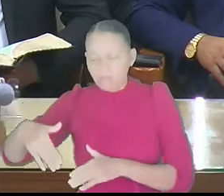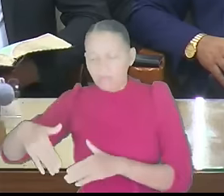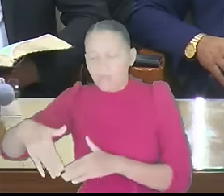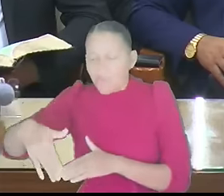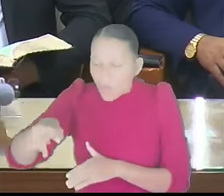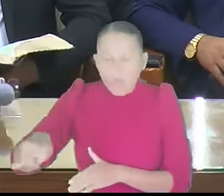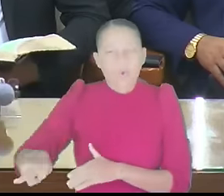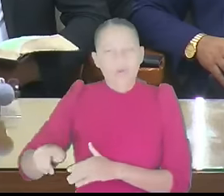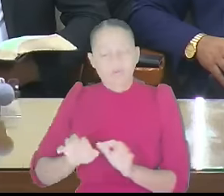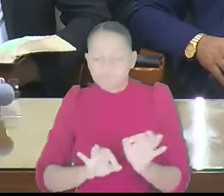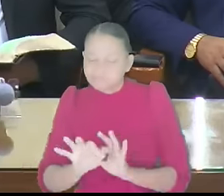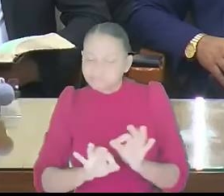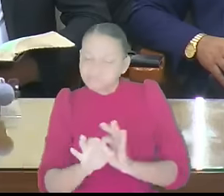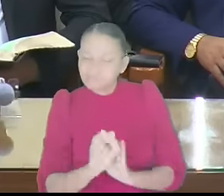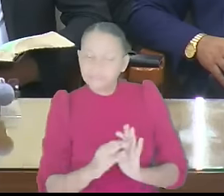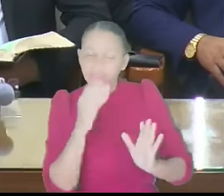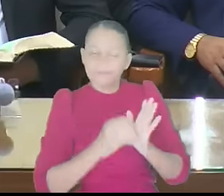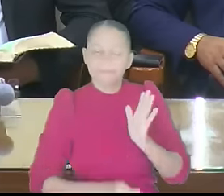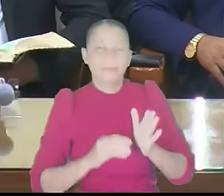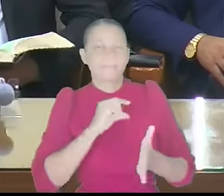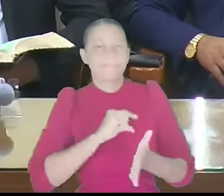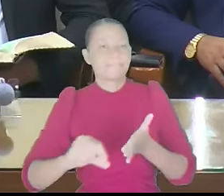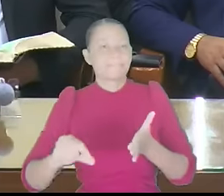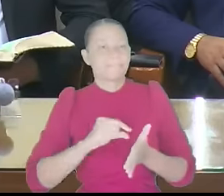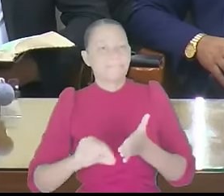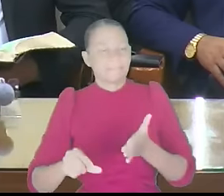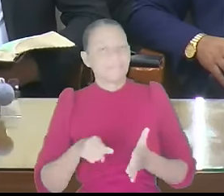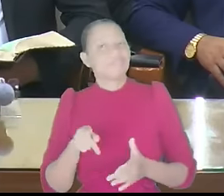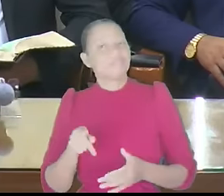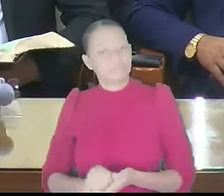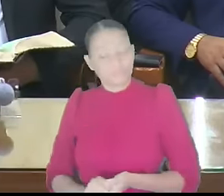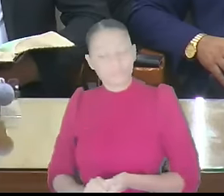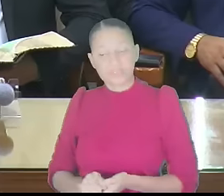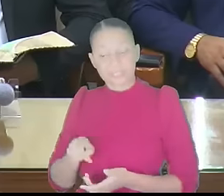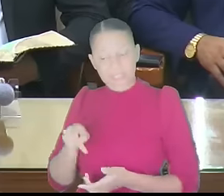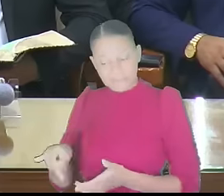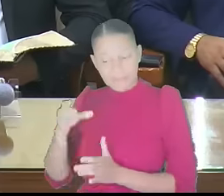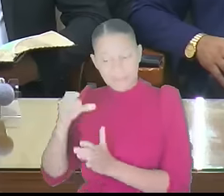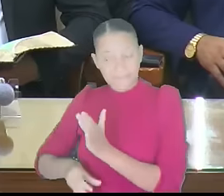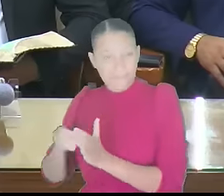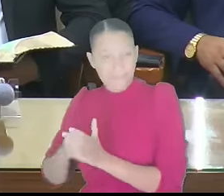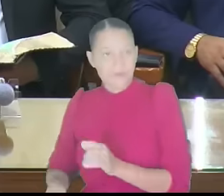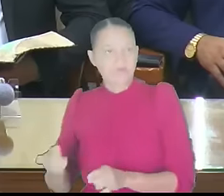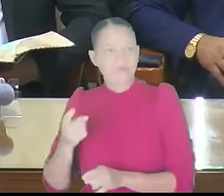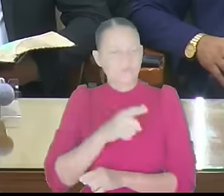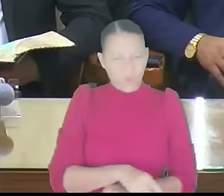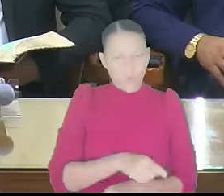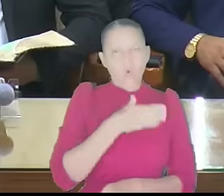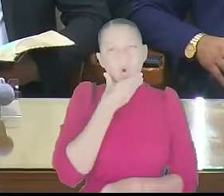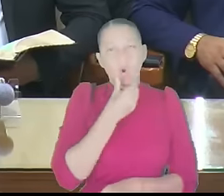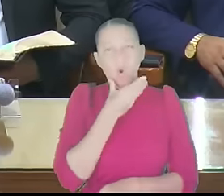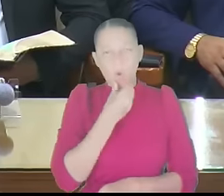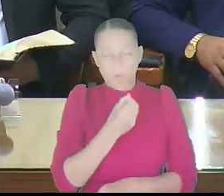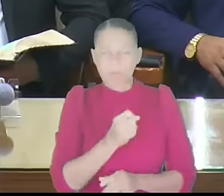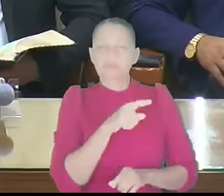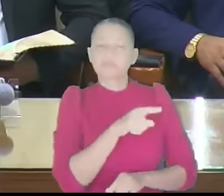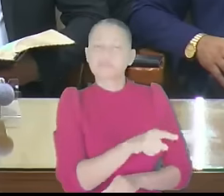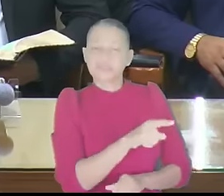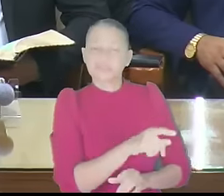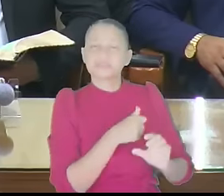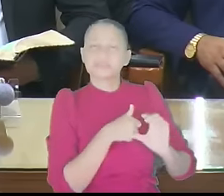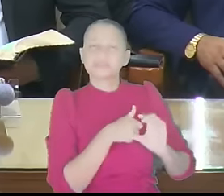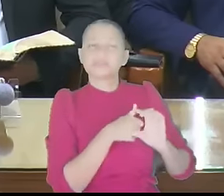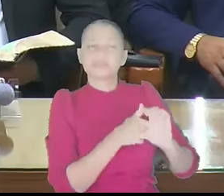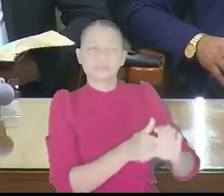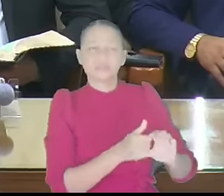capítulos. E quem fez a separação em versículos foi um protestante, salvo o melhor juízo,